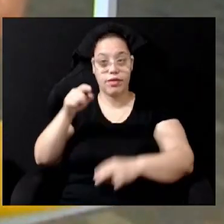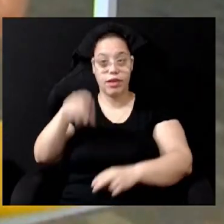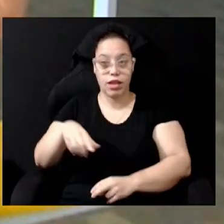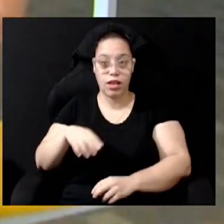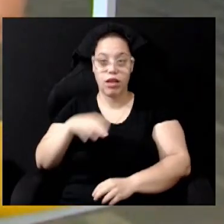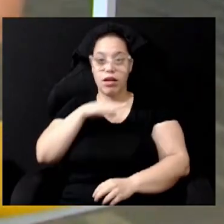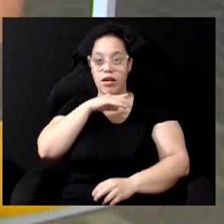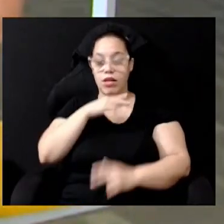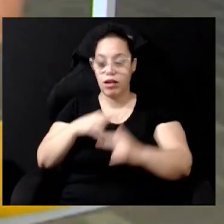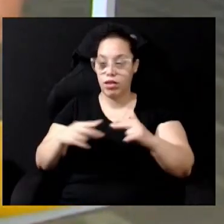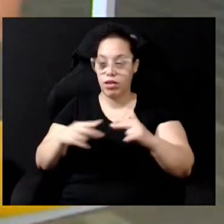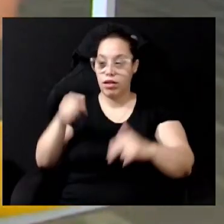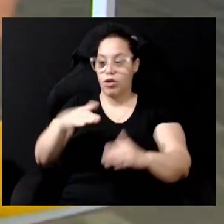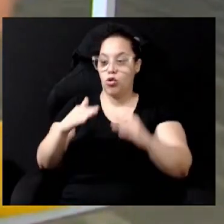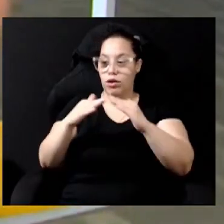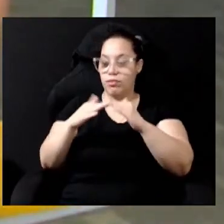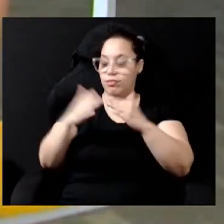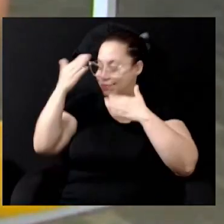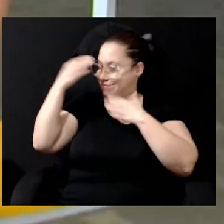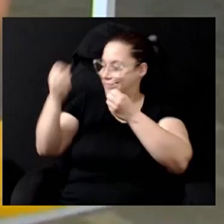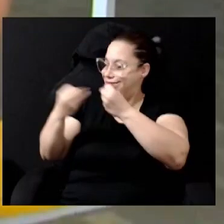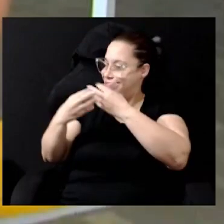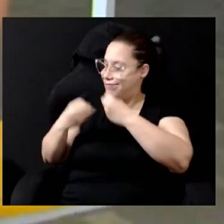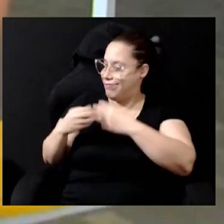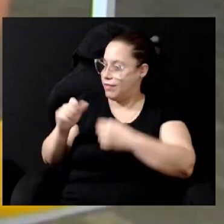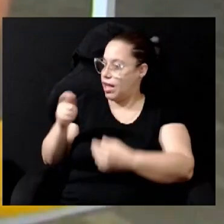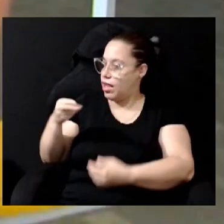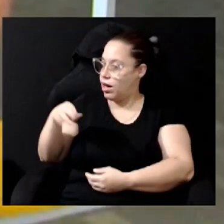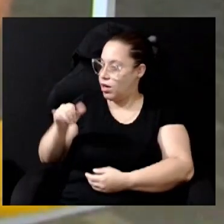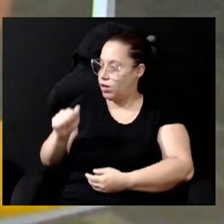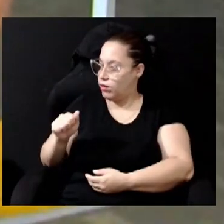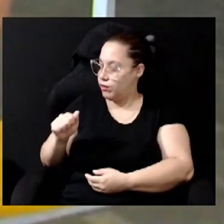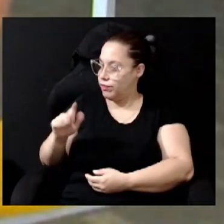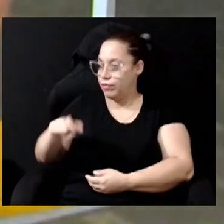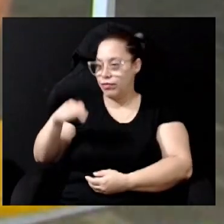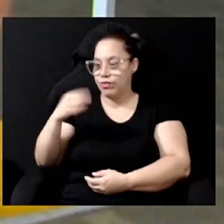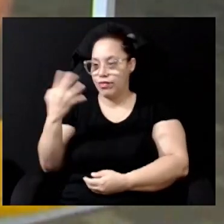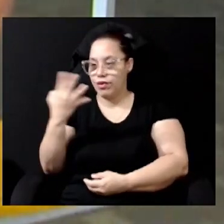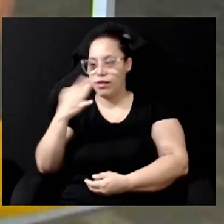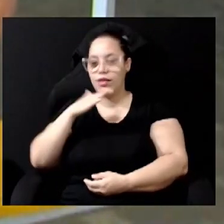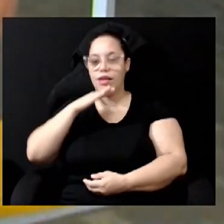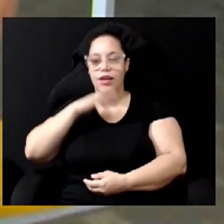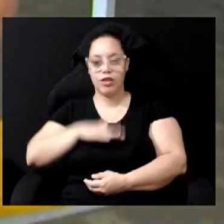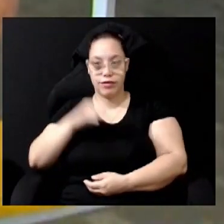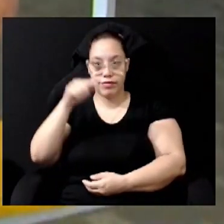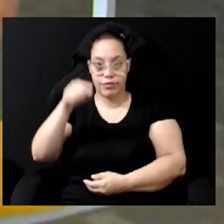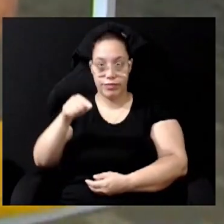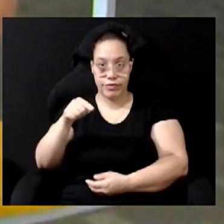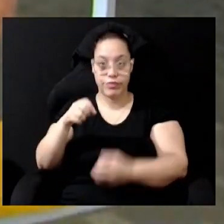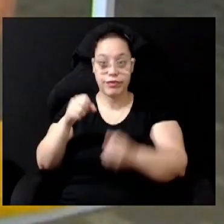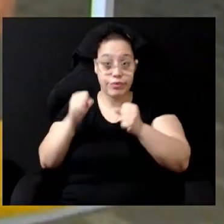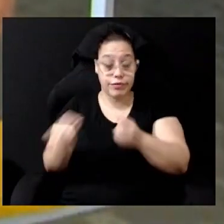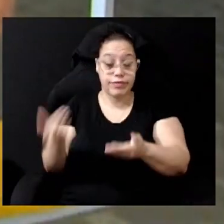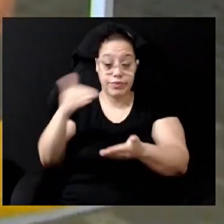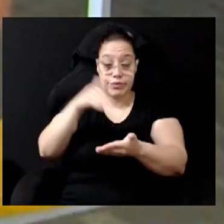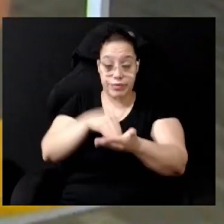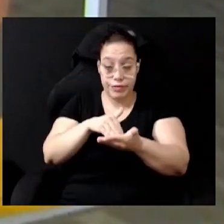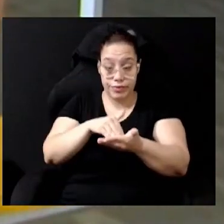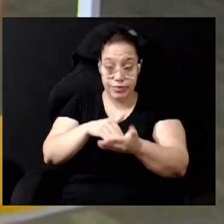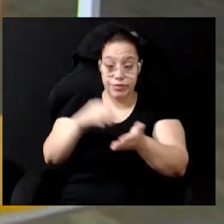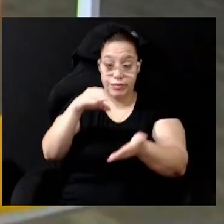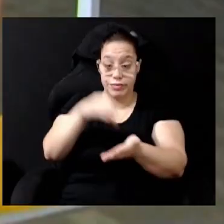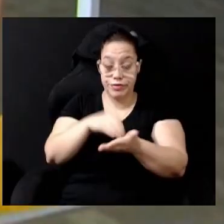Muito obrigada pelas suas informações, Adriana. E então até às 4 horas da tarde você pode vir até aqui o Centro